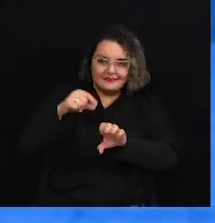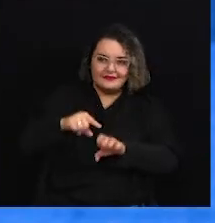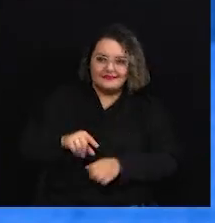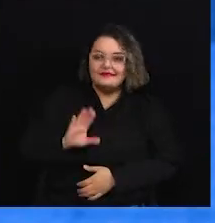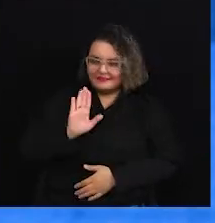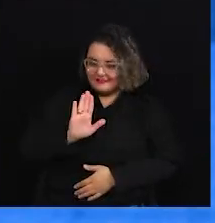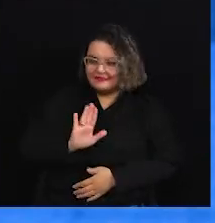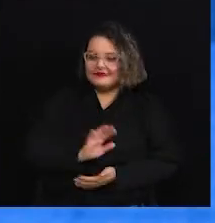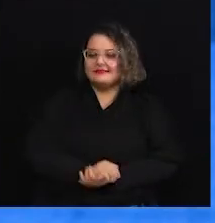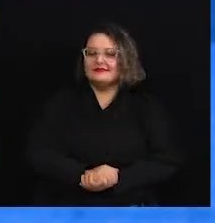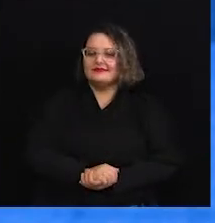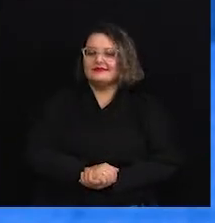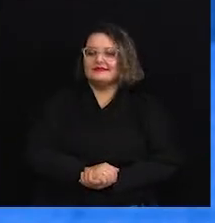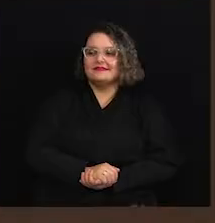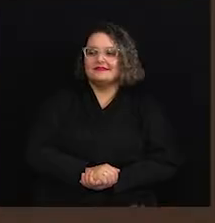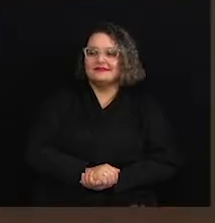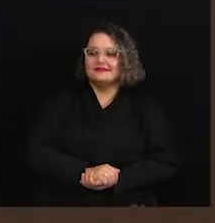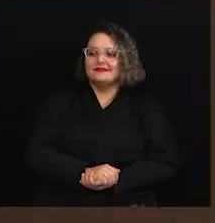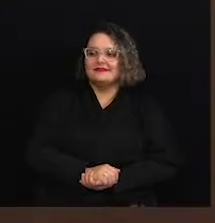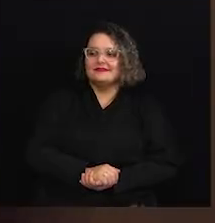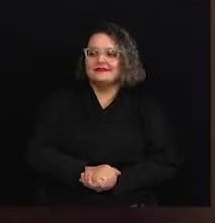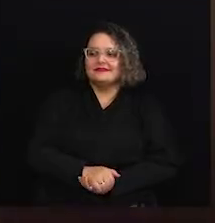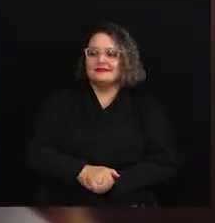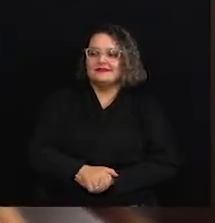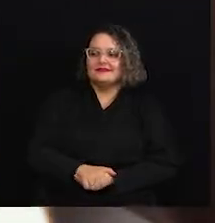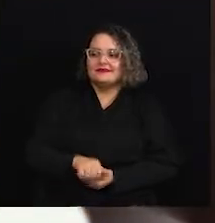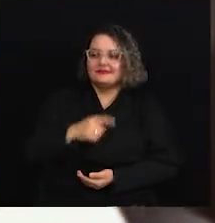Ser Empreendedor. Não saia daí.